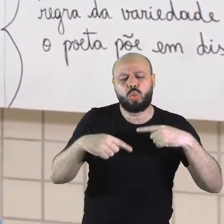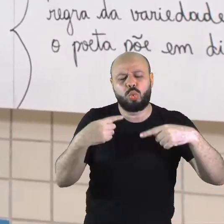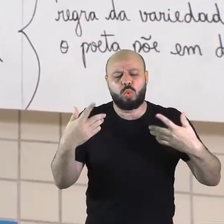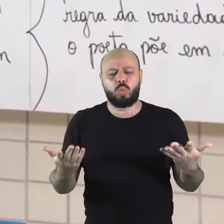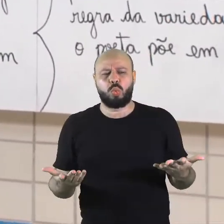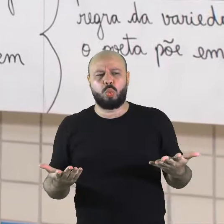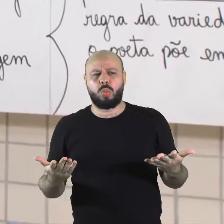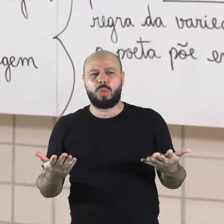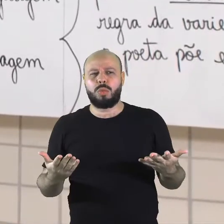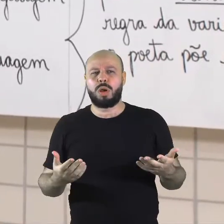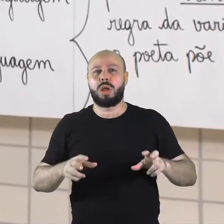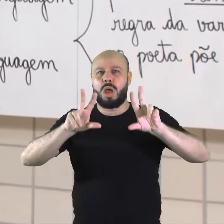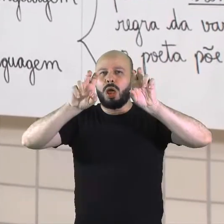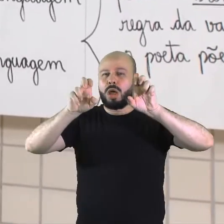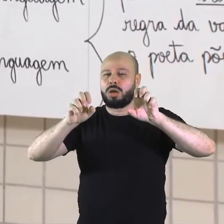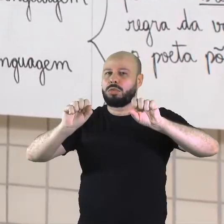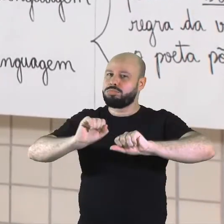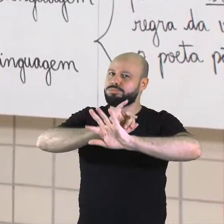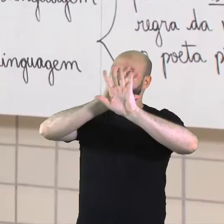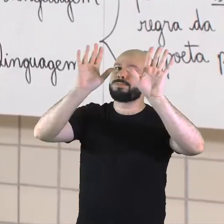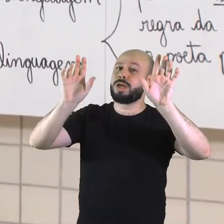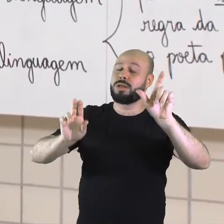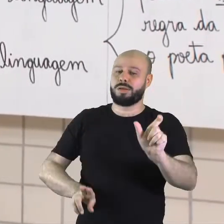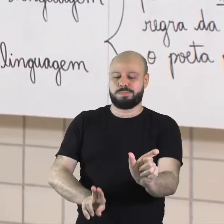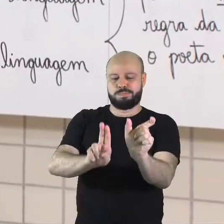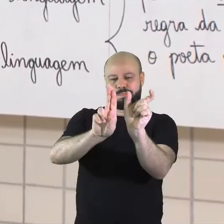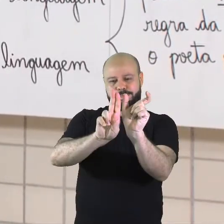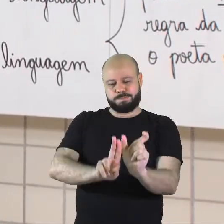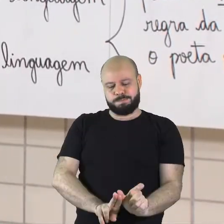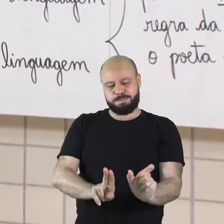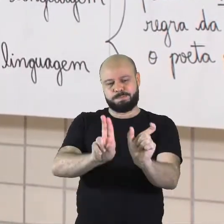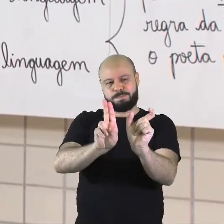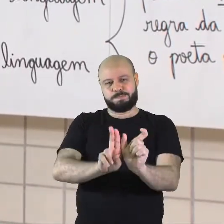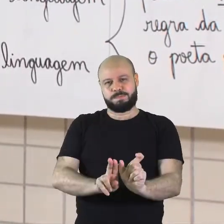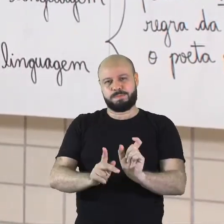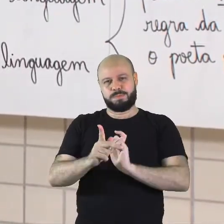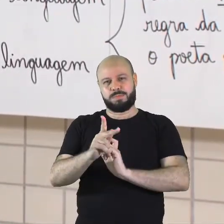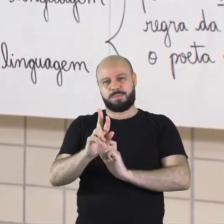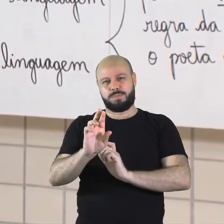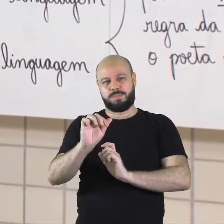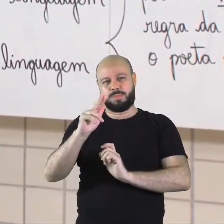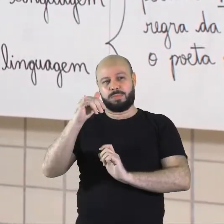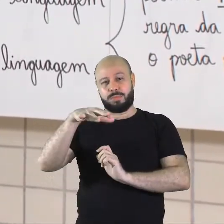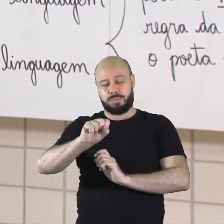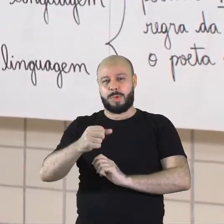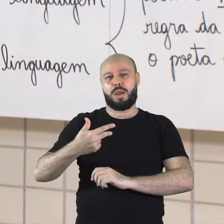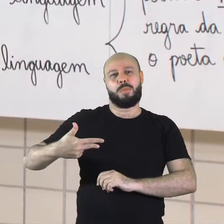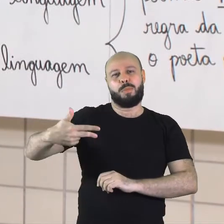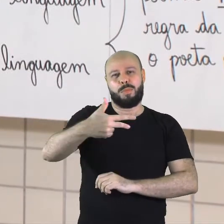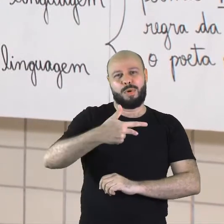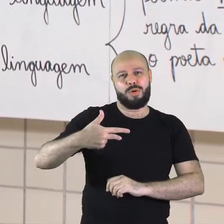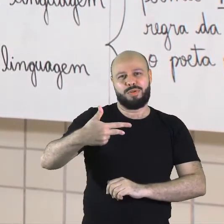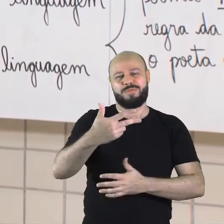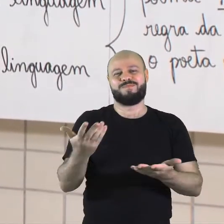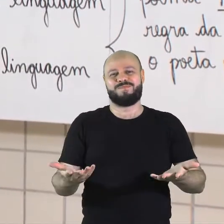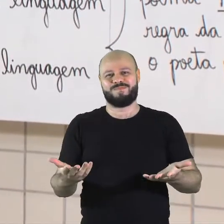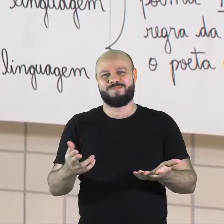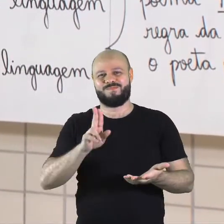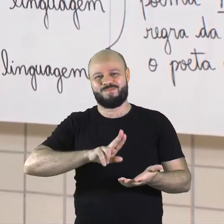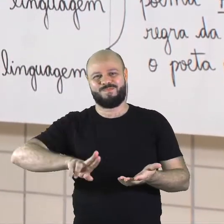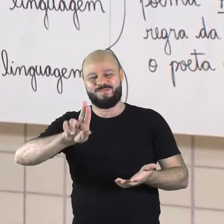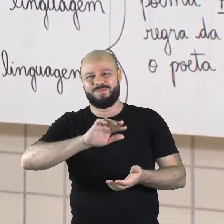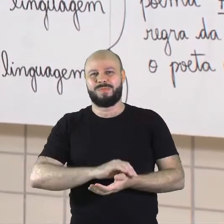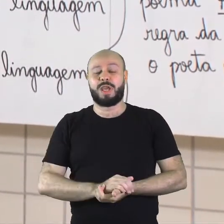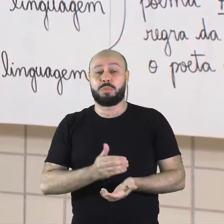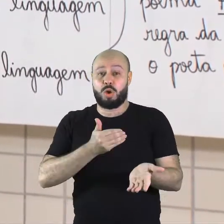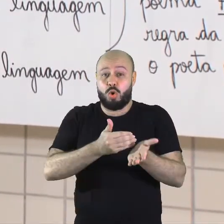bem claro, né? Pronominais. Então, ele vai falar dos pronomes, né, que são utilizados. Quando nós vimos lá que ele inicia